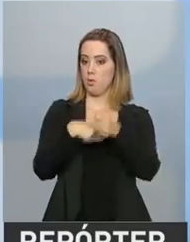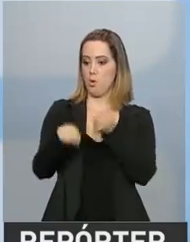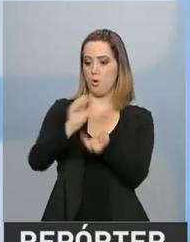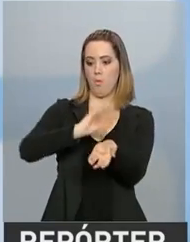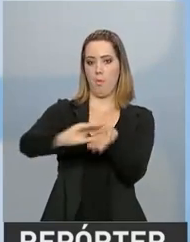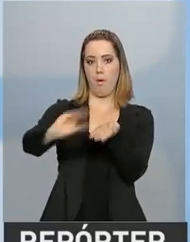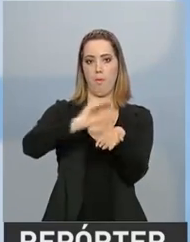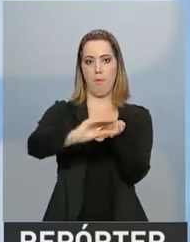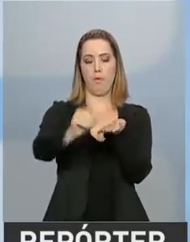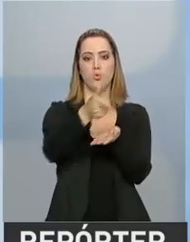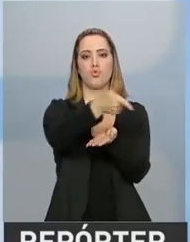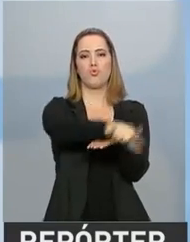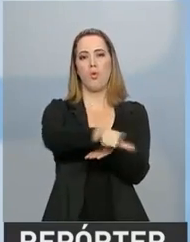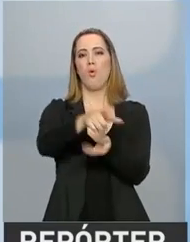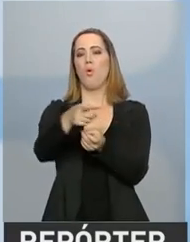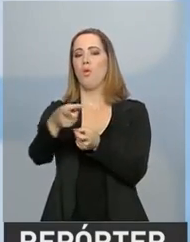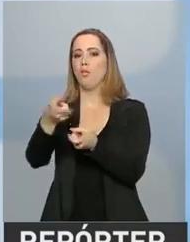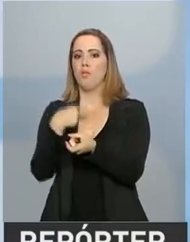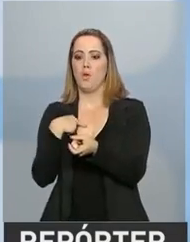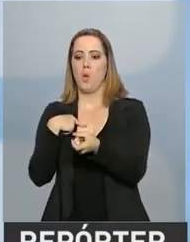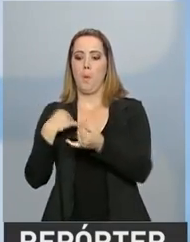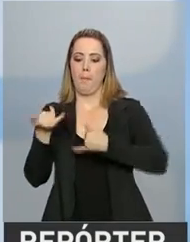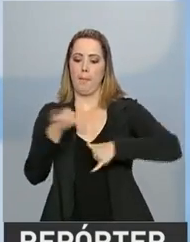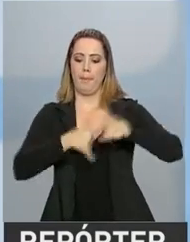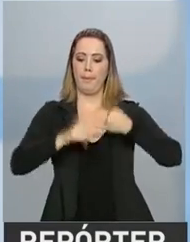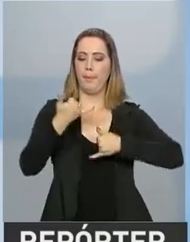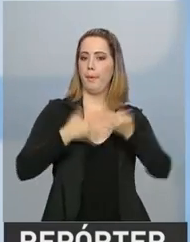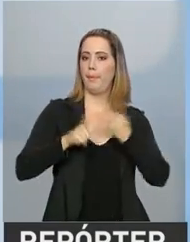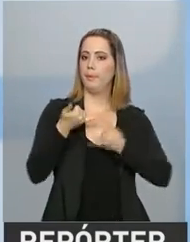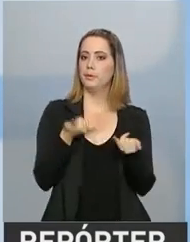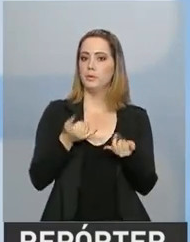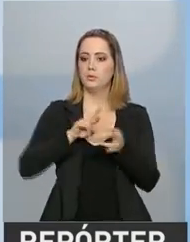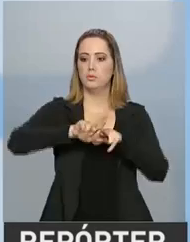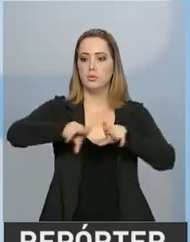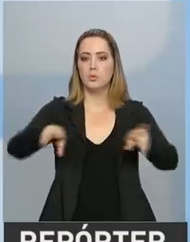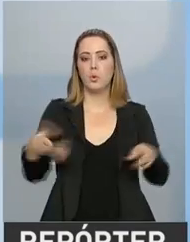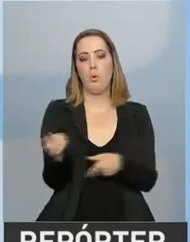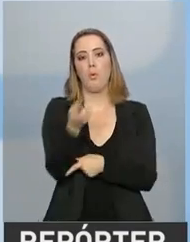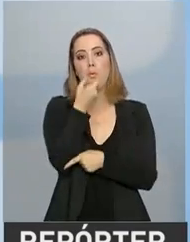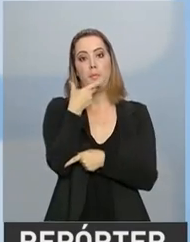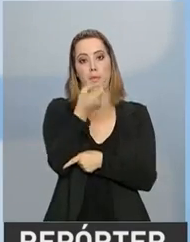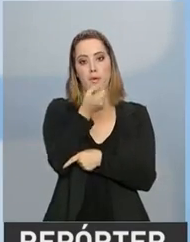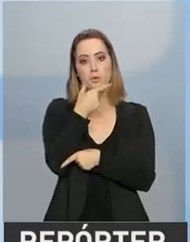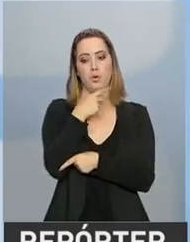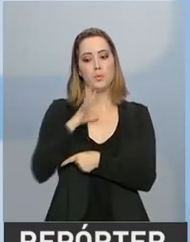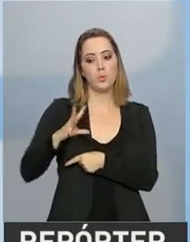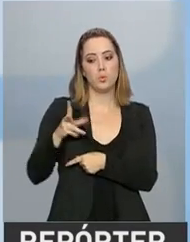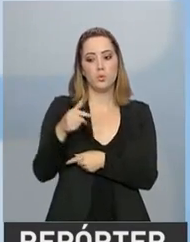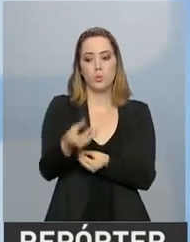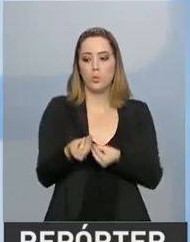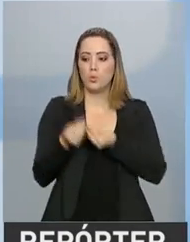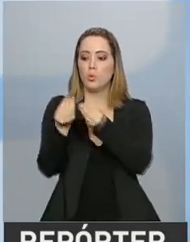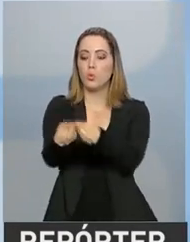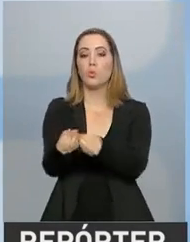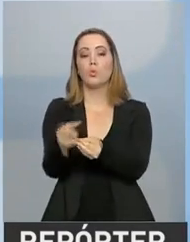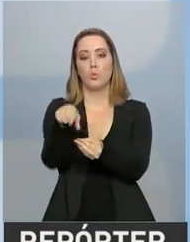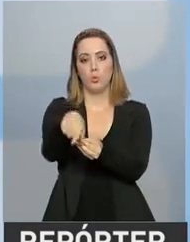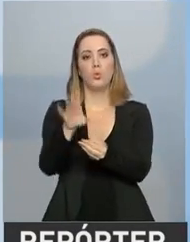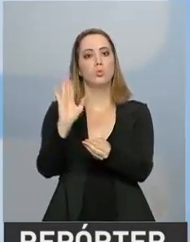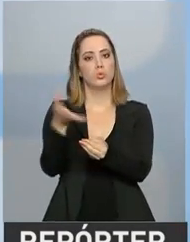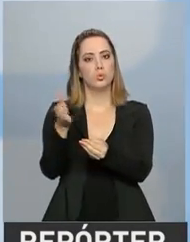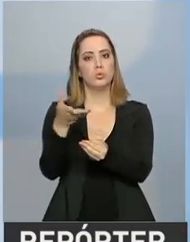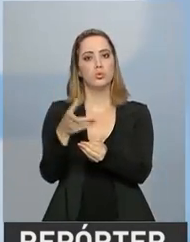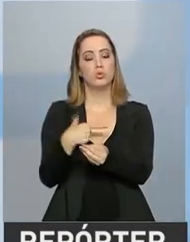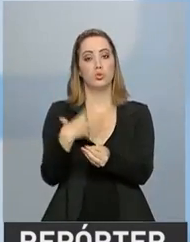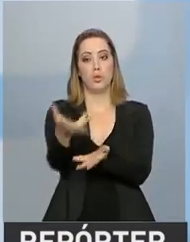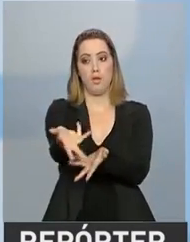de exames e de medicamentos que estarão constando, todos os medicamentos que a pessoa recebe constam lá, portanto